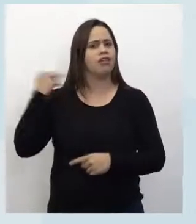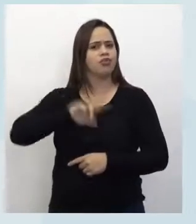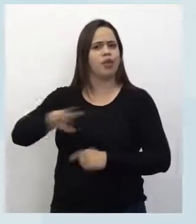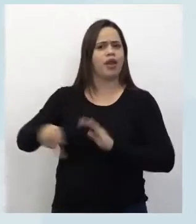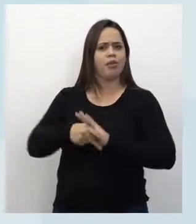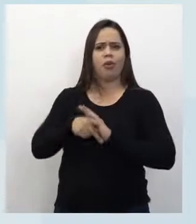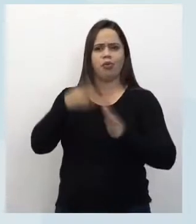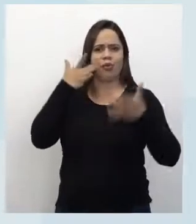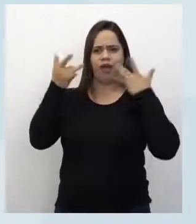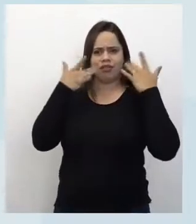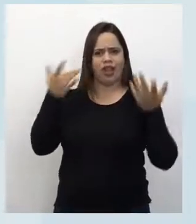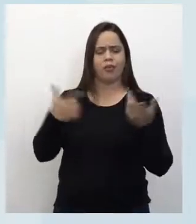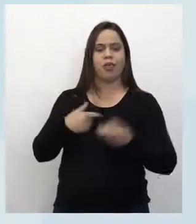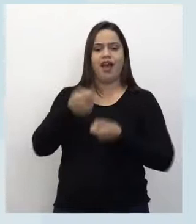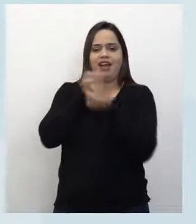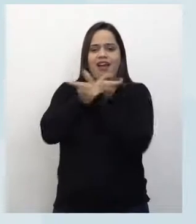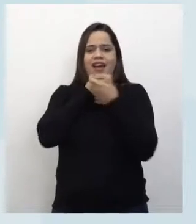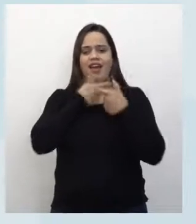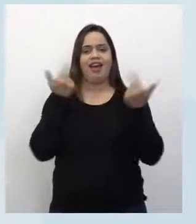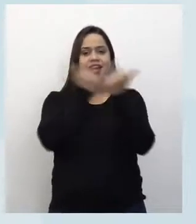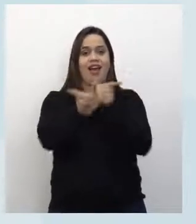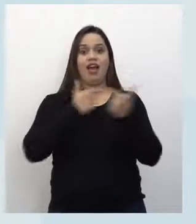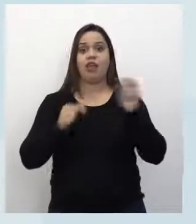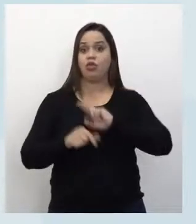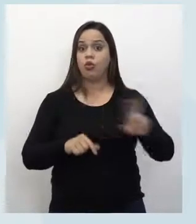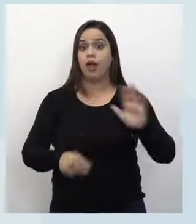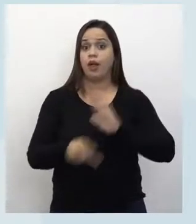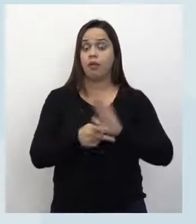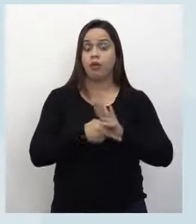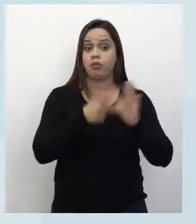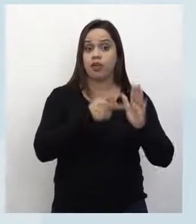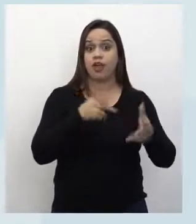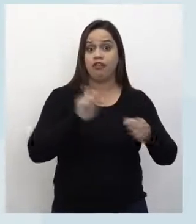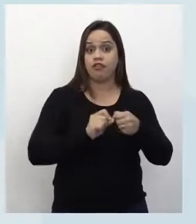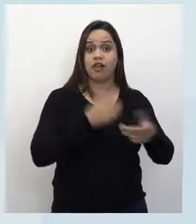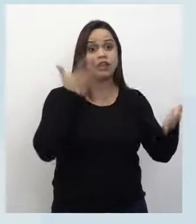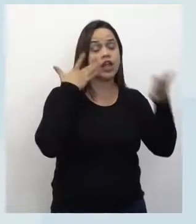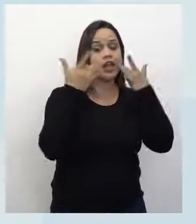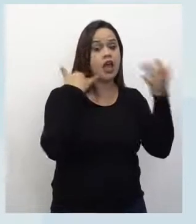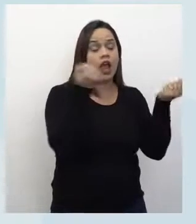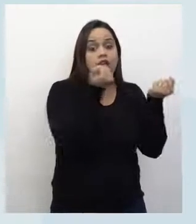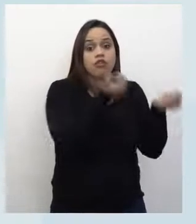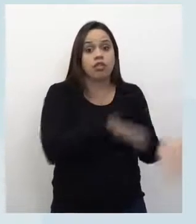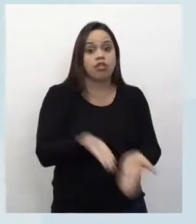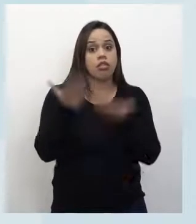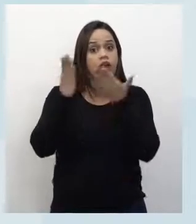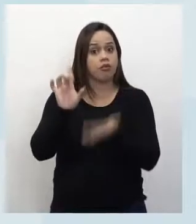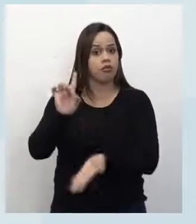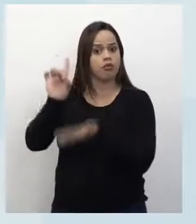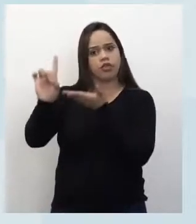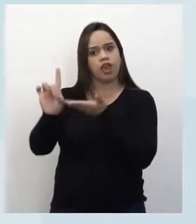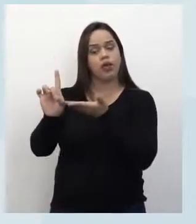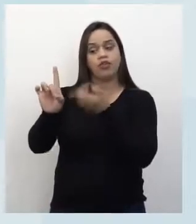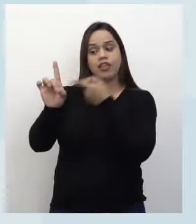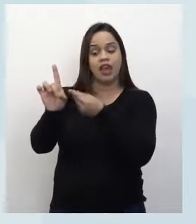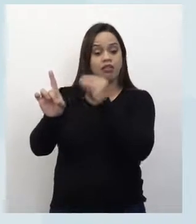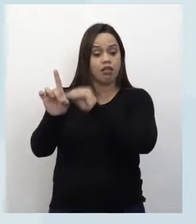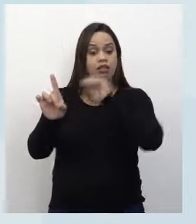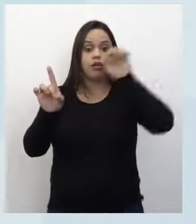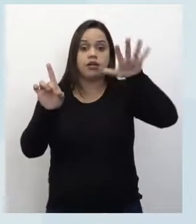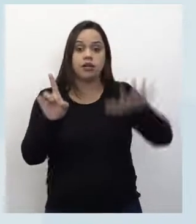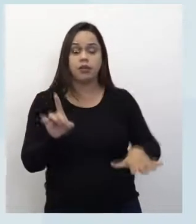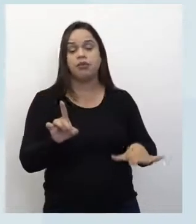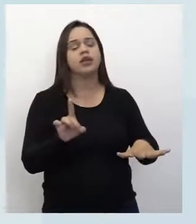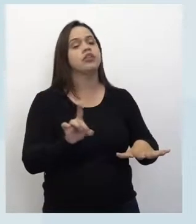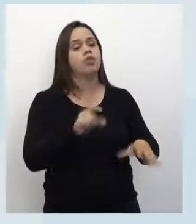mas eles faziam para os deuses, para ver se os deuses gostavam e mandavam mais uma colheita boa, paravam com as